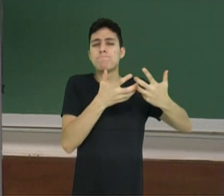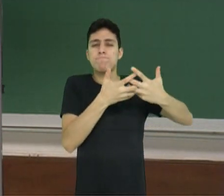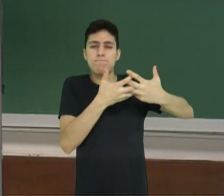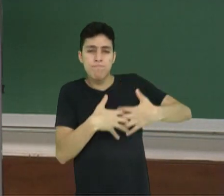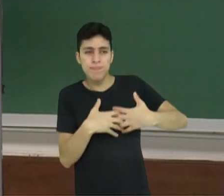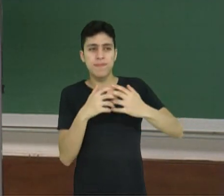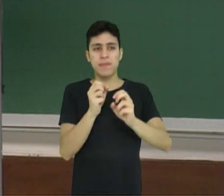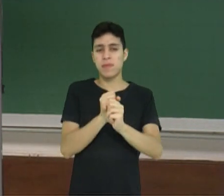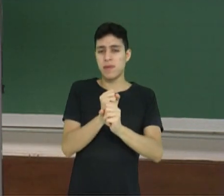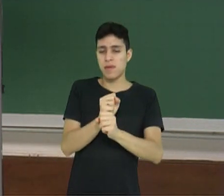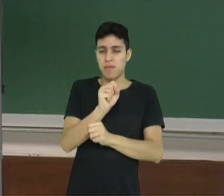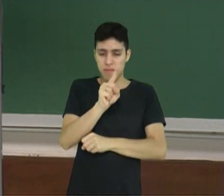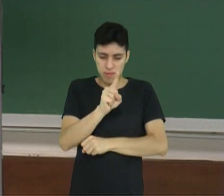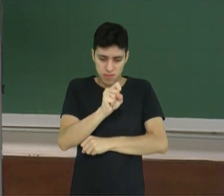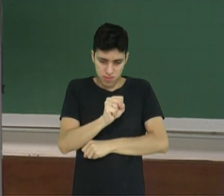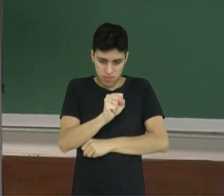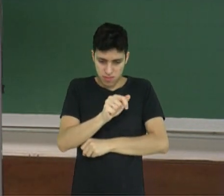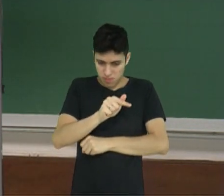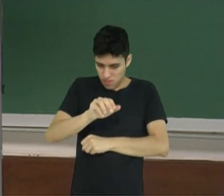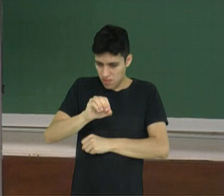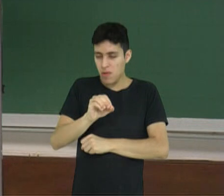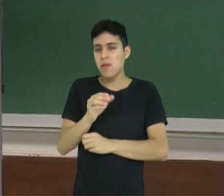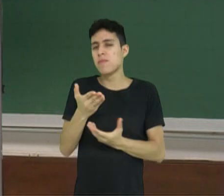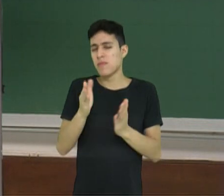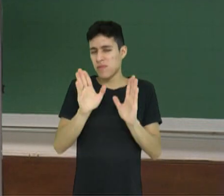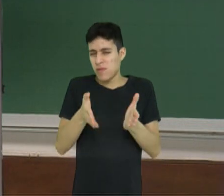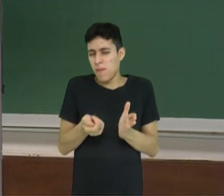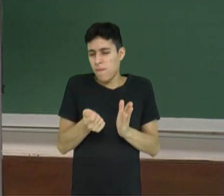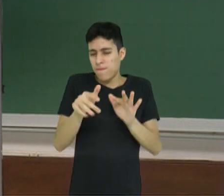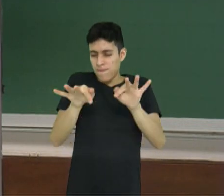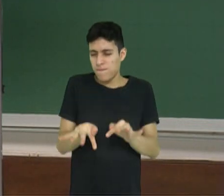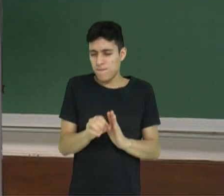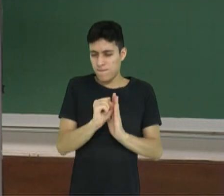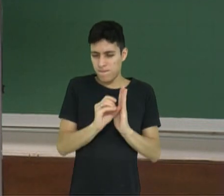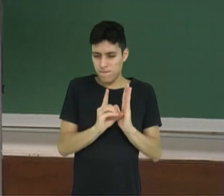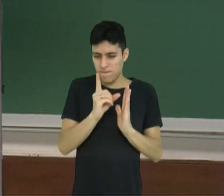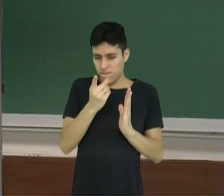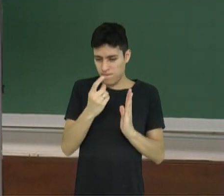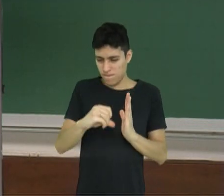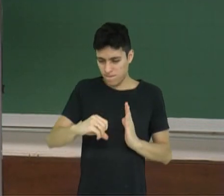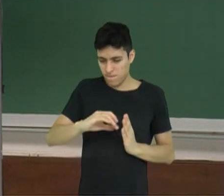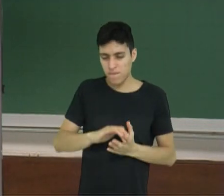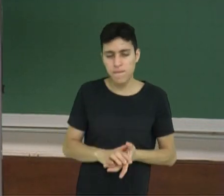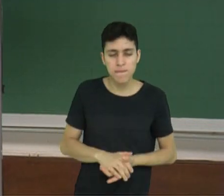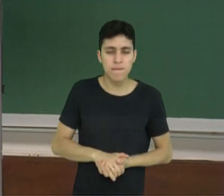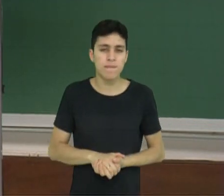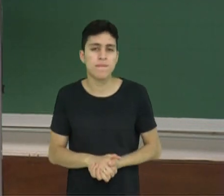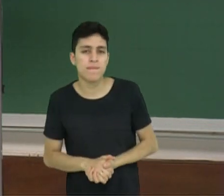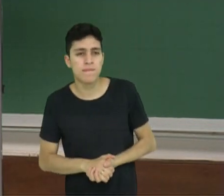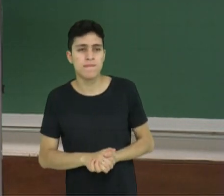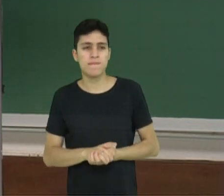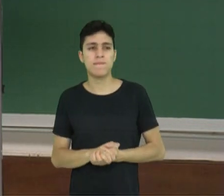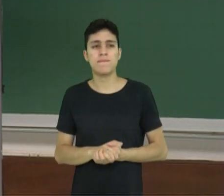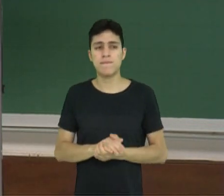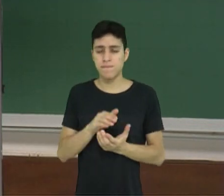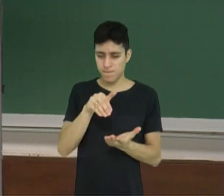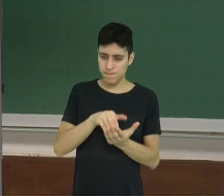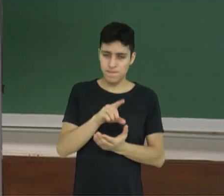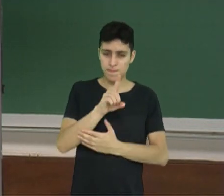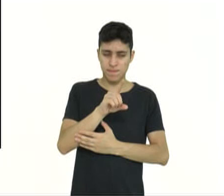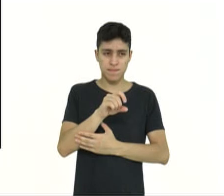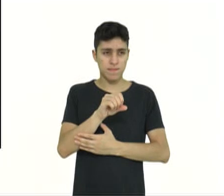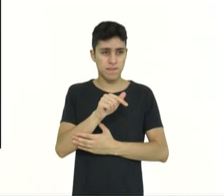ano de 1870, já final do século XIX. A partir aí essa segunda foi até